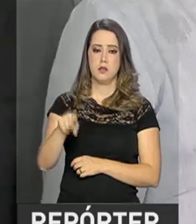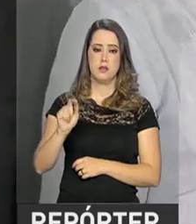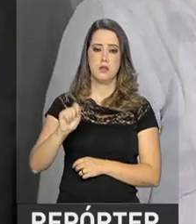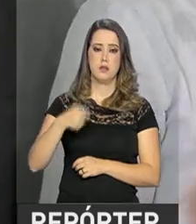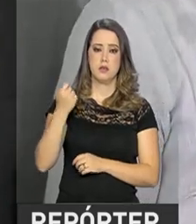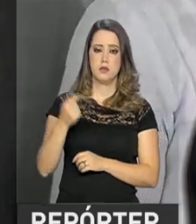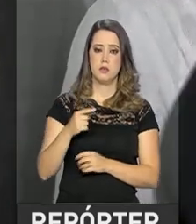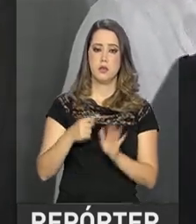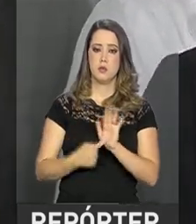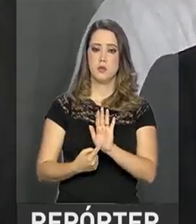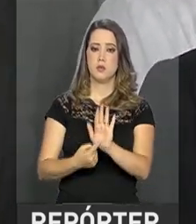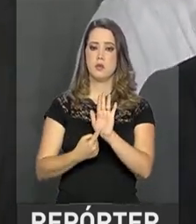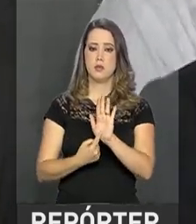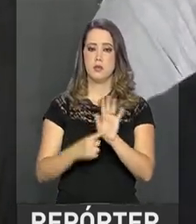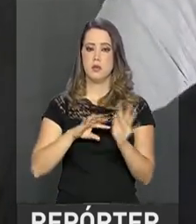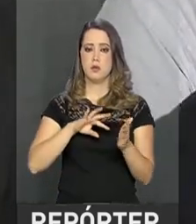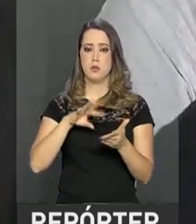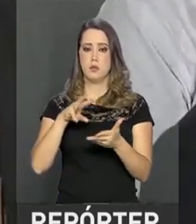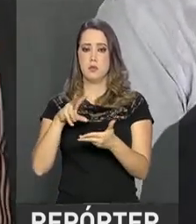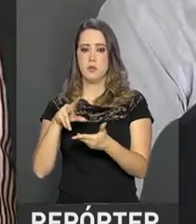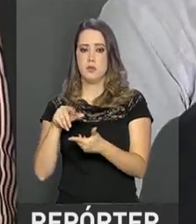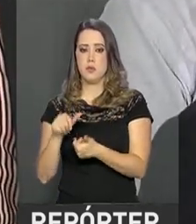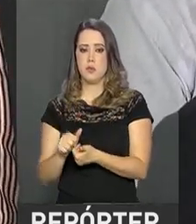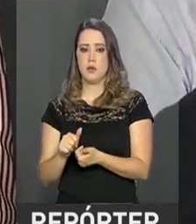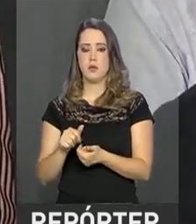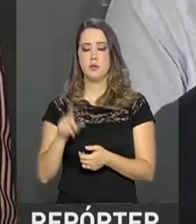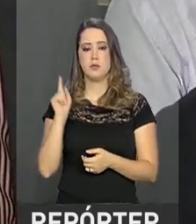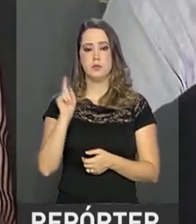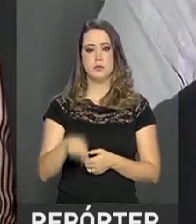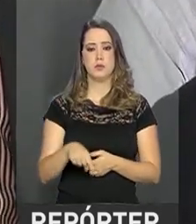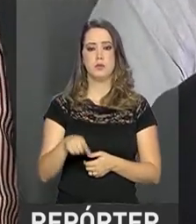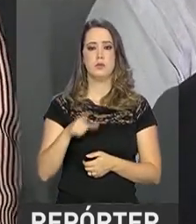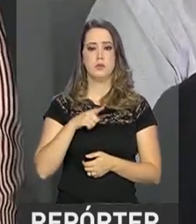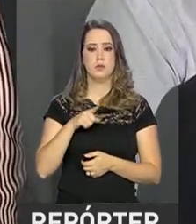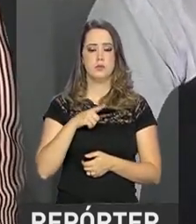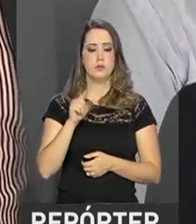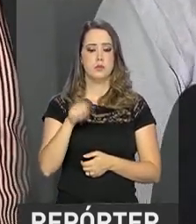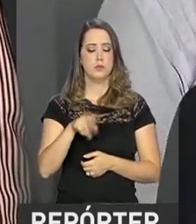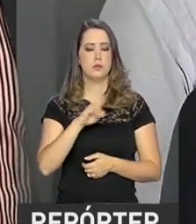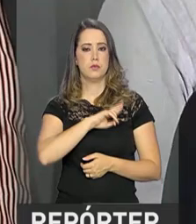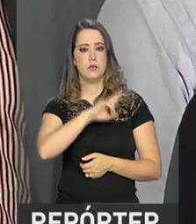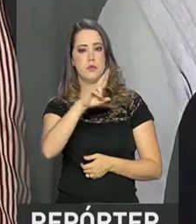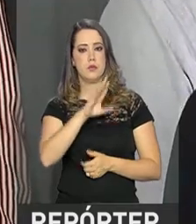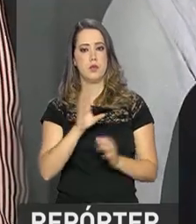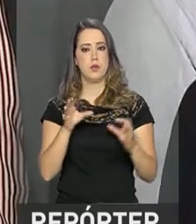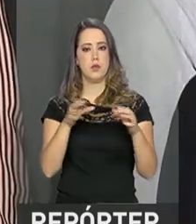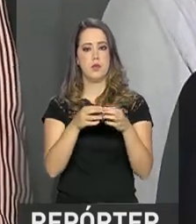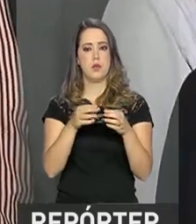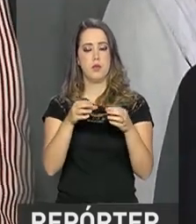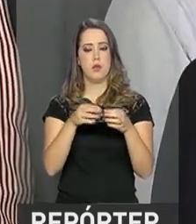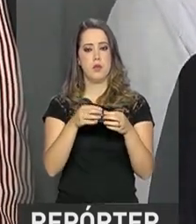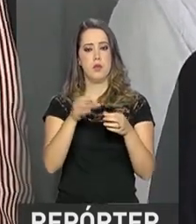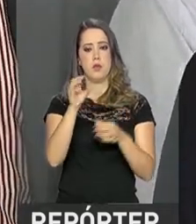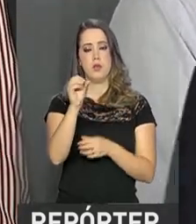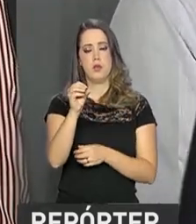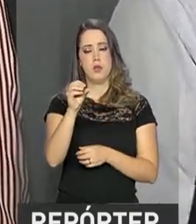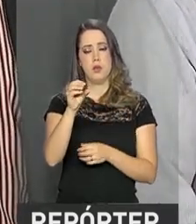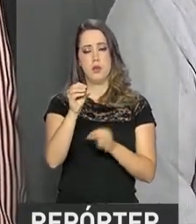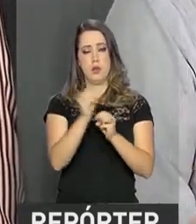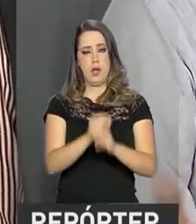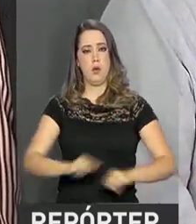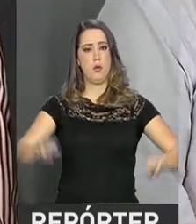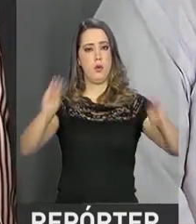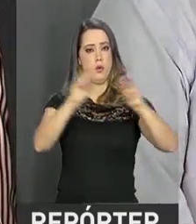mostrar ao mundo mesmo assim não é sem razão que aqui tem representantes da organização das nações unidas